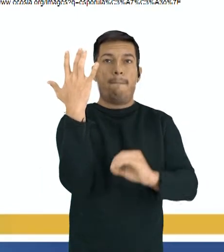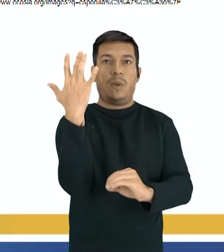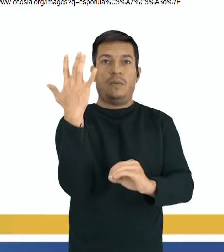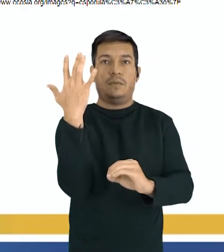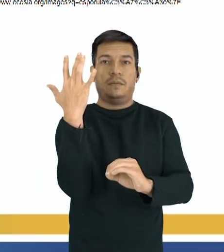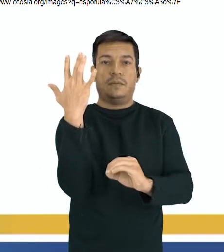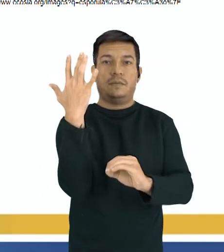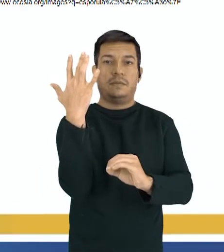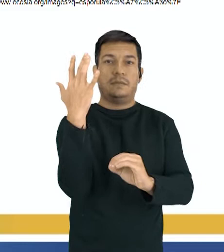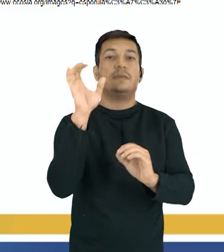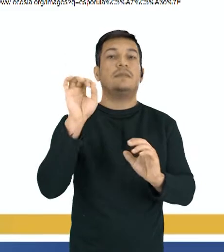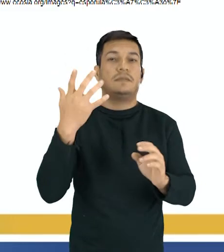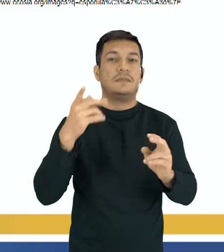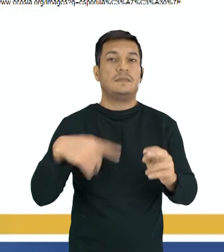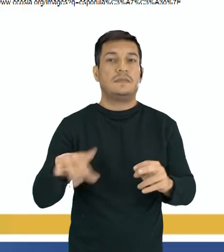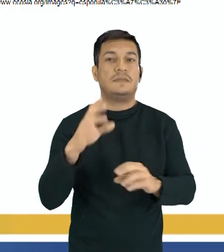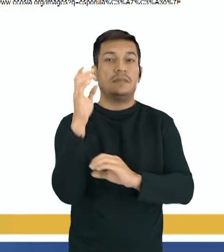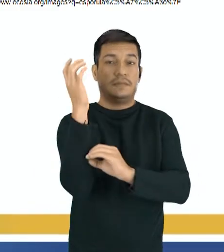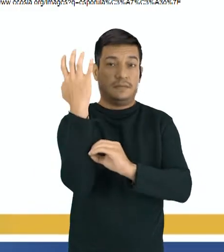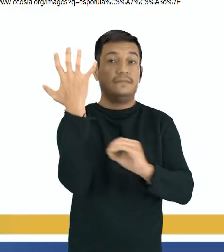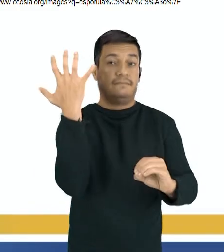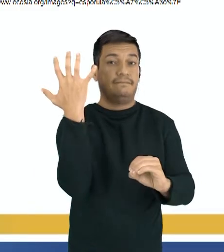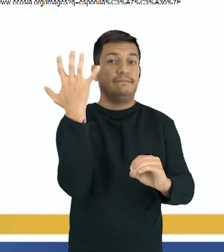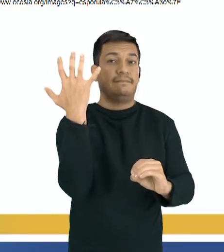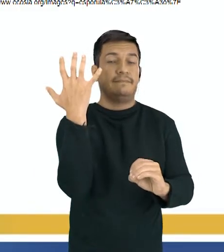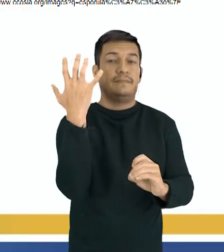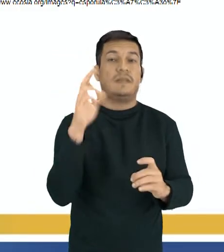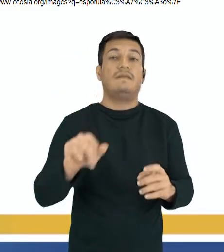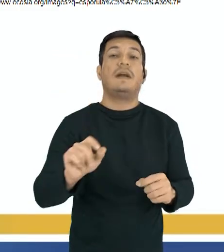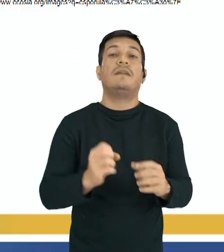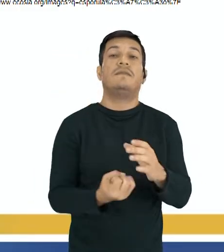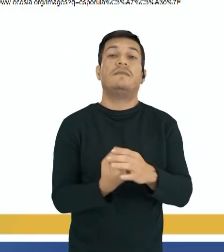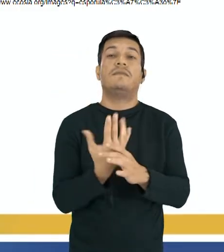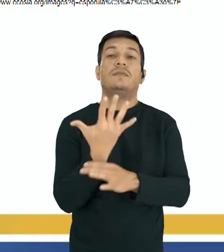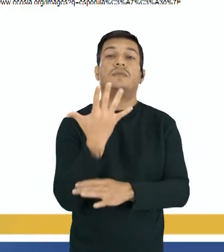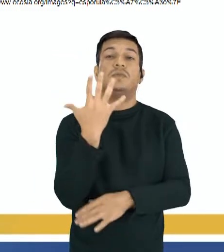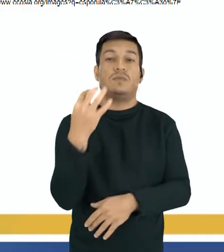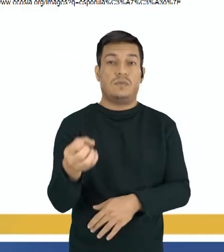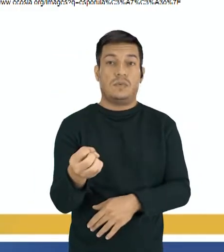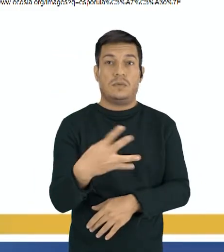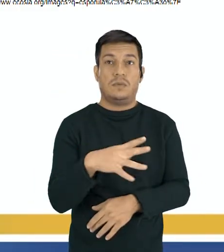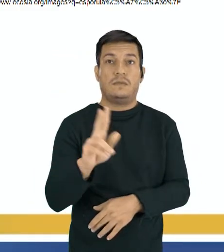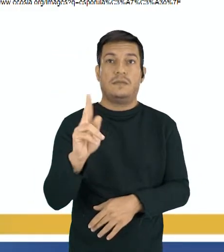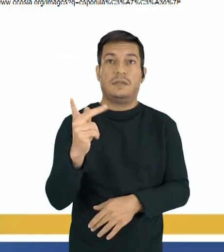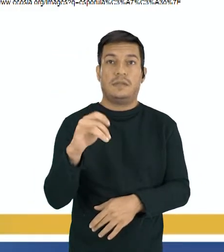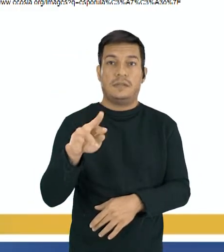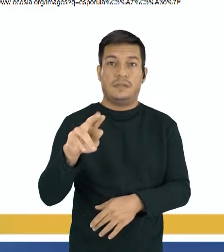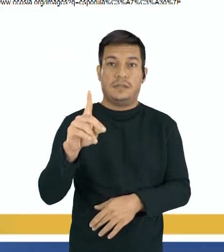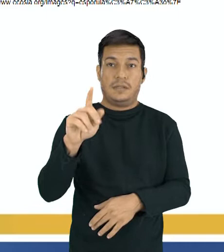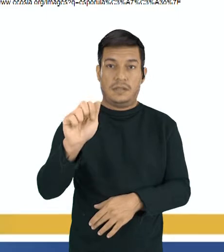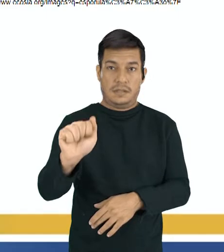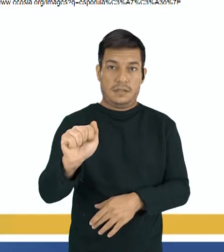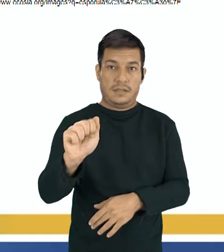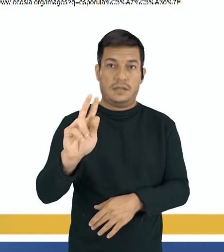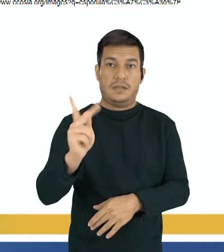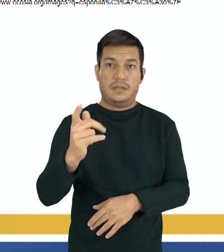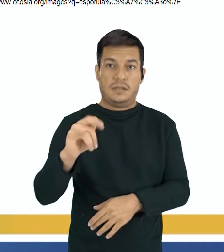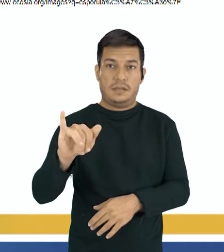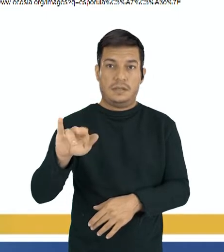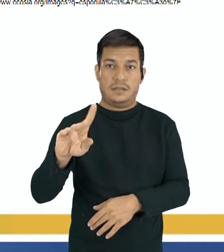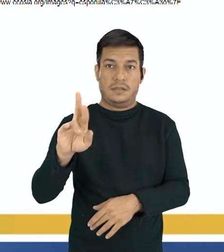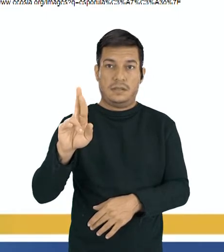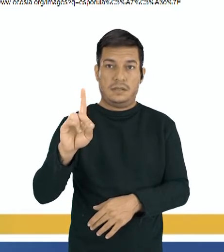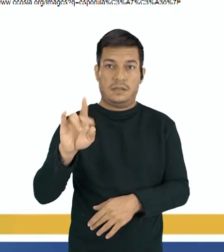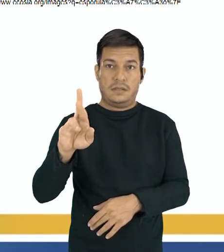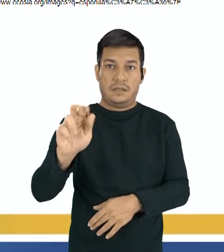tem a formação de um broto, esse broto se desprende e ele vai formar uma nova hidra ali na imagem, que